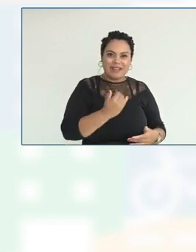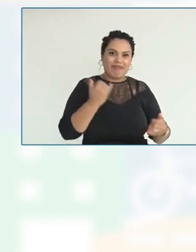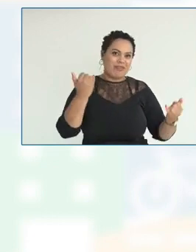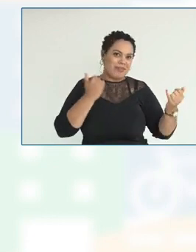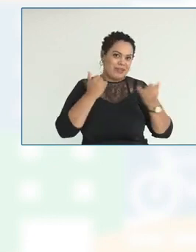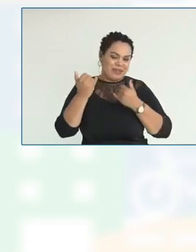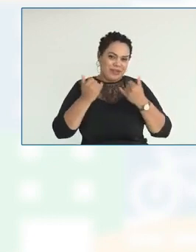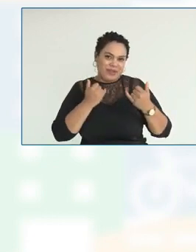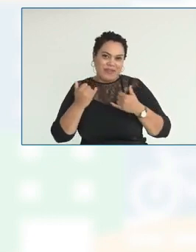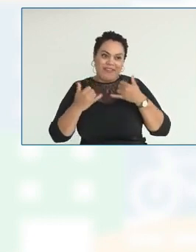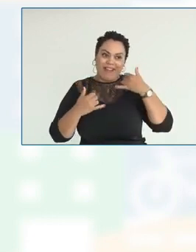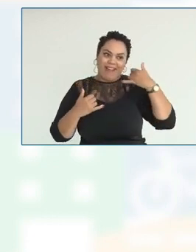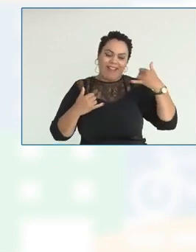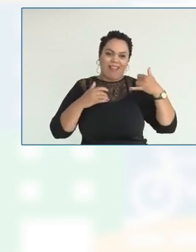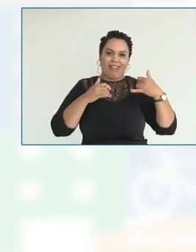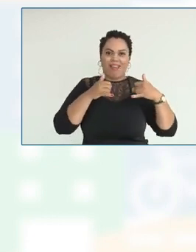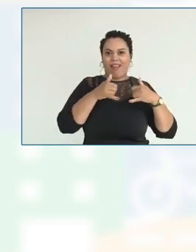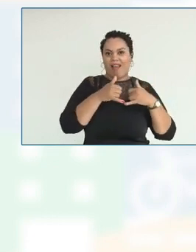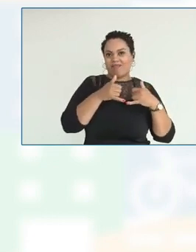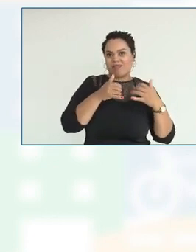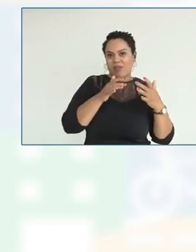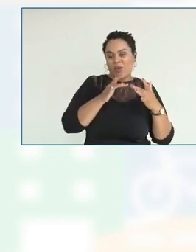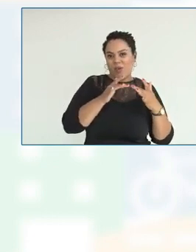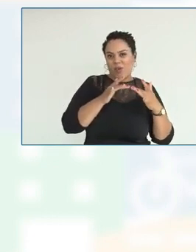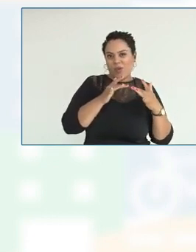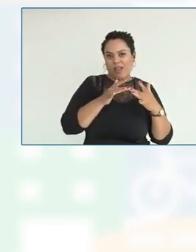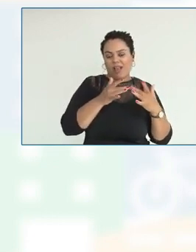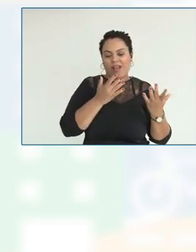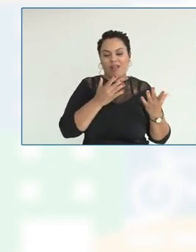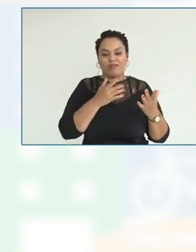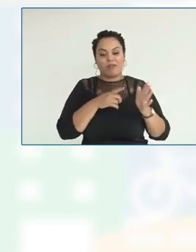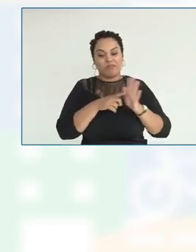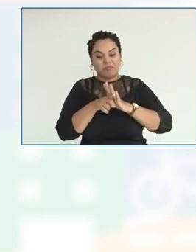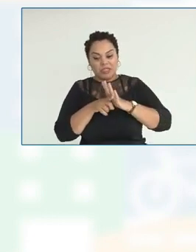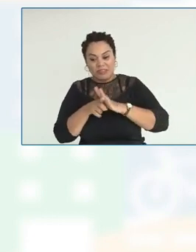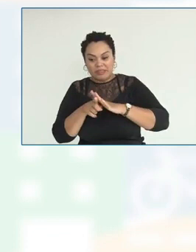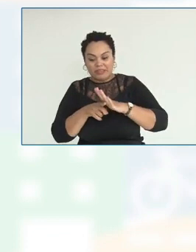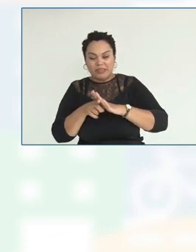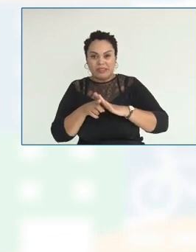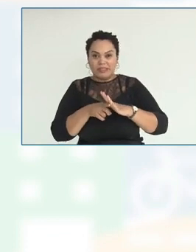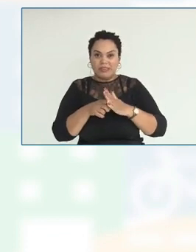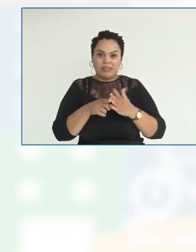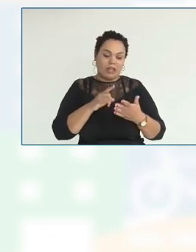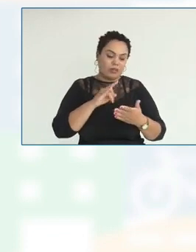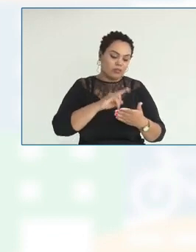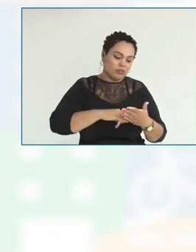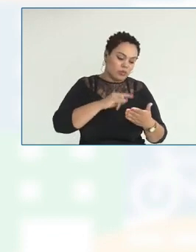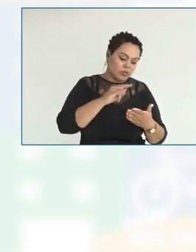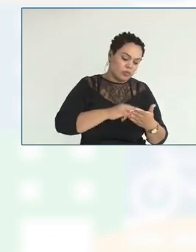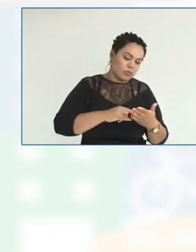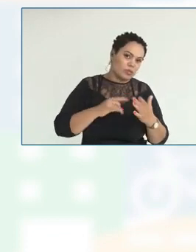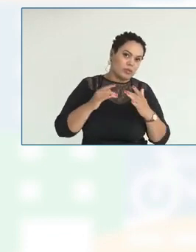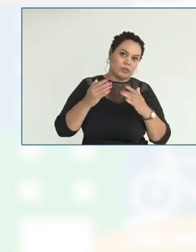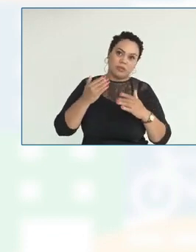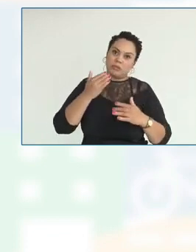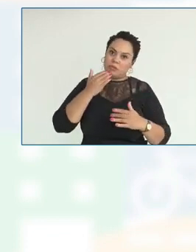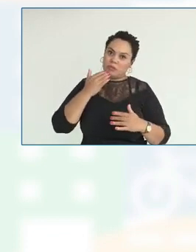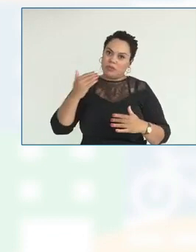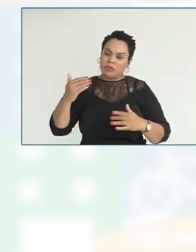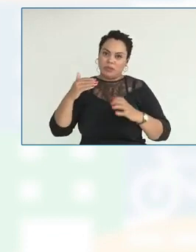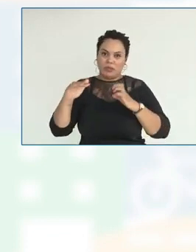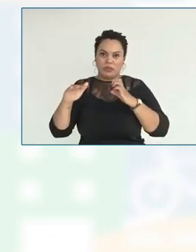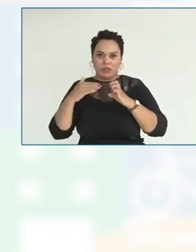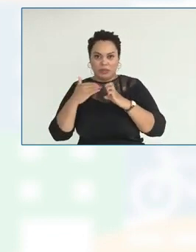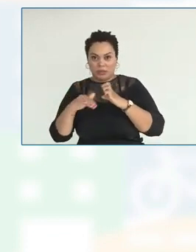saúde e vai levantar prontuário, tem unidade de vigilância de saúde que entra em contato por e-mail e pede complementação das informações.